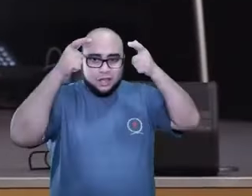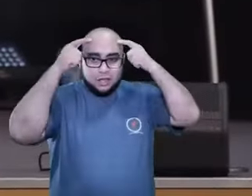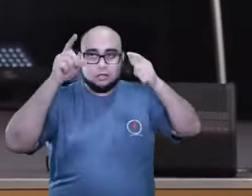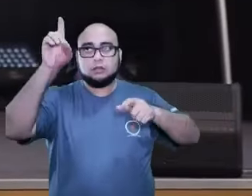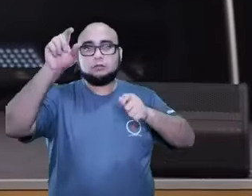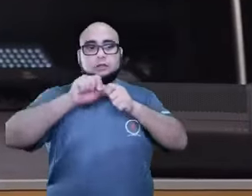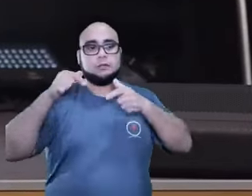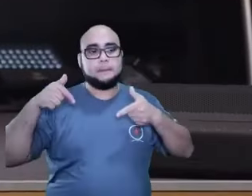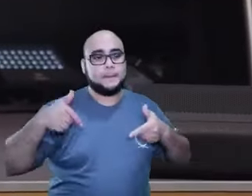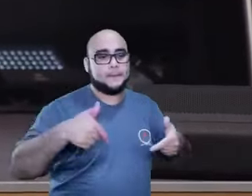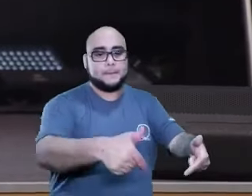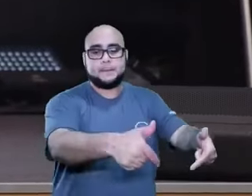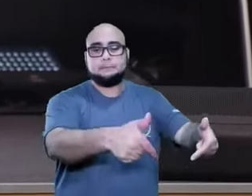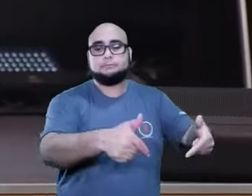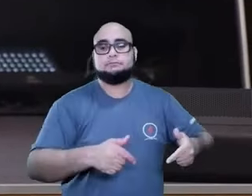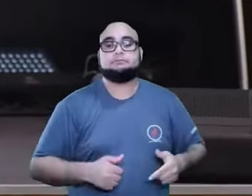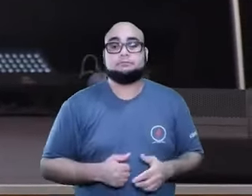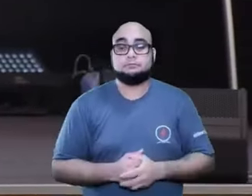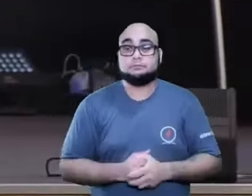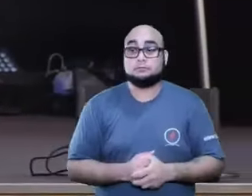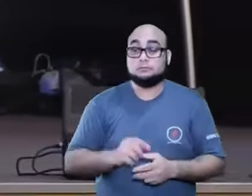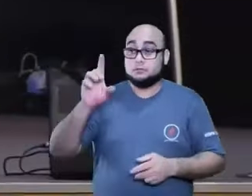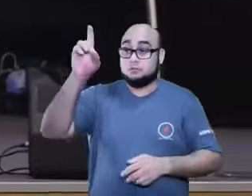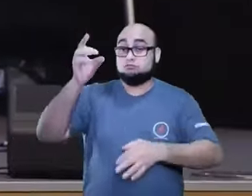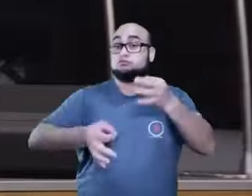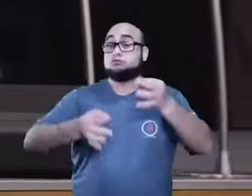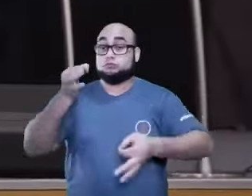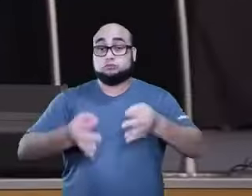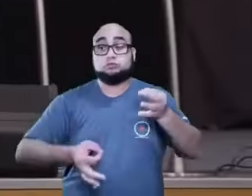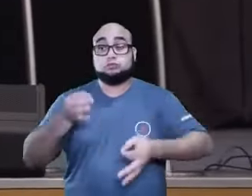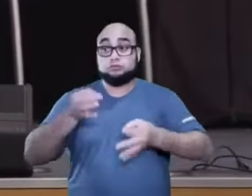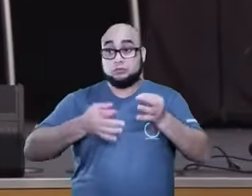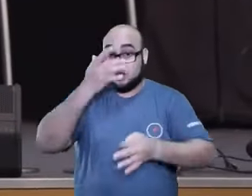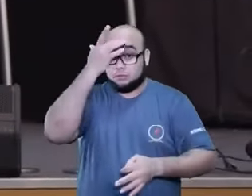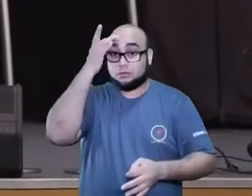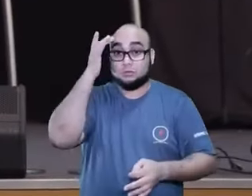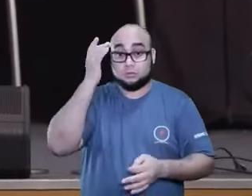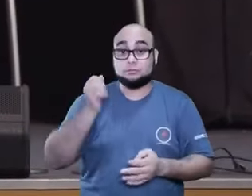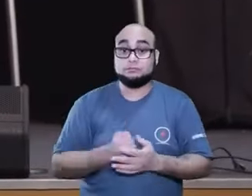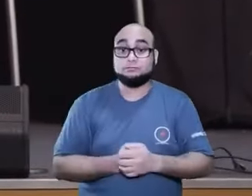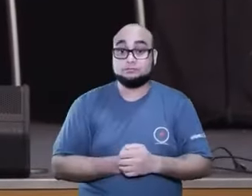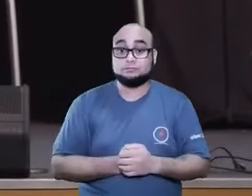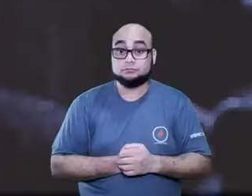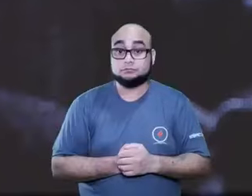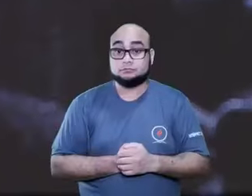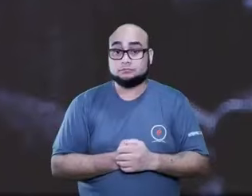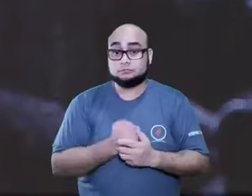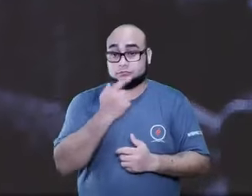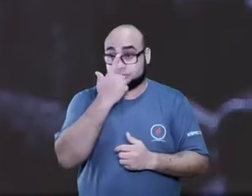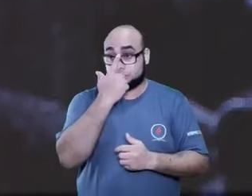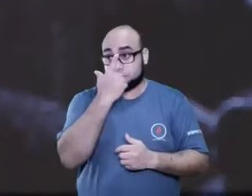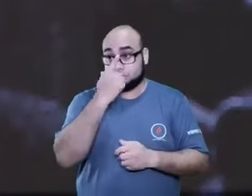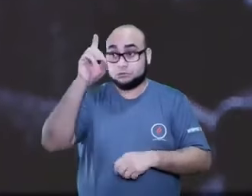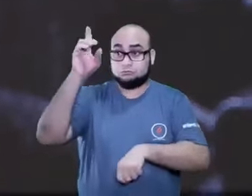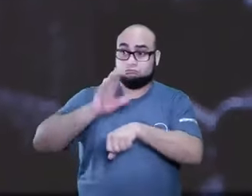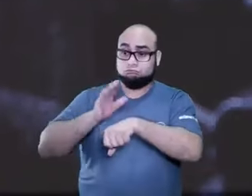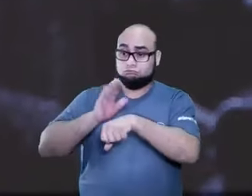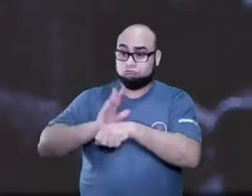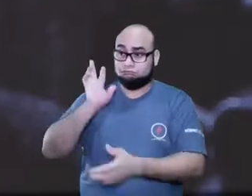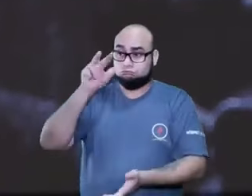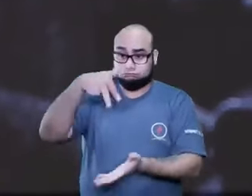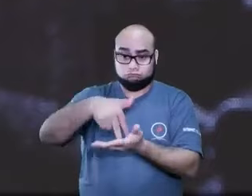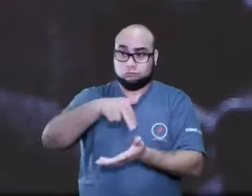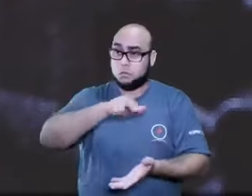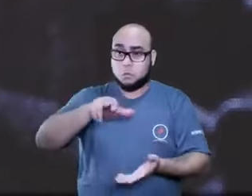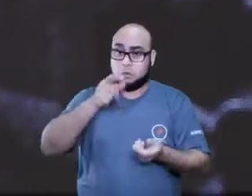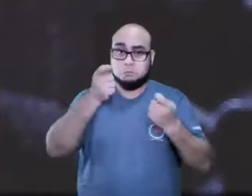interviu. E Deus, para julgar alguém, para pravorar alguém, não precisa nem vir de corpo inteiro. Mandou